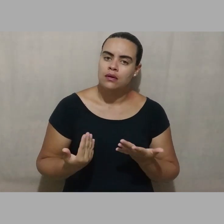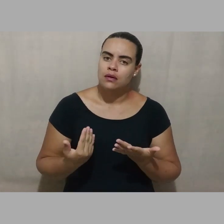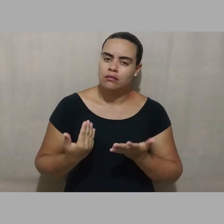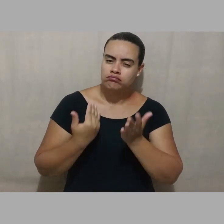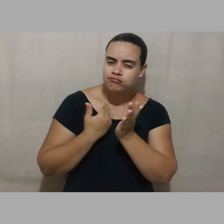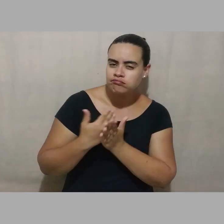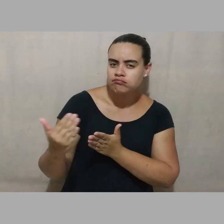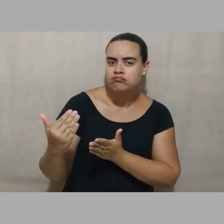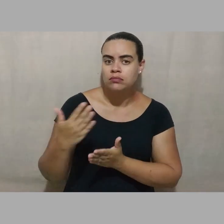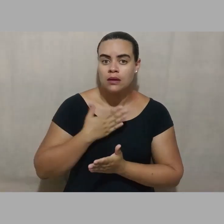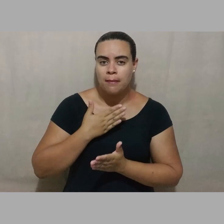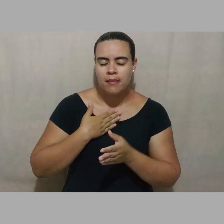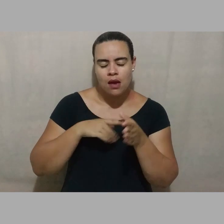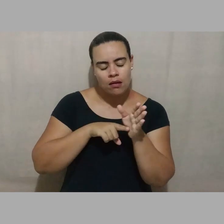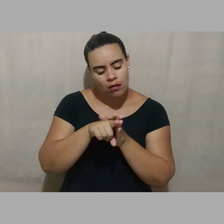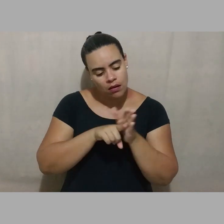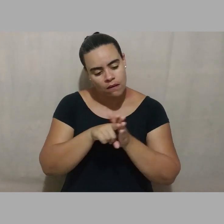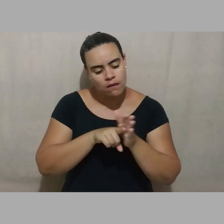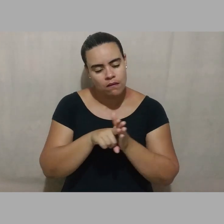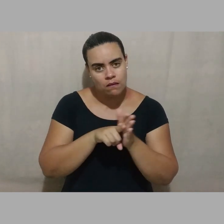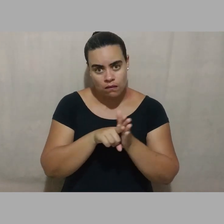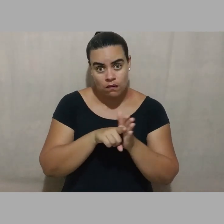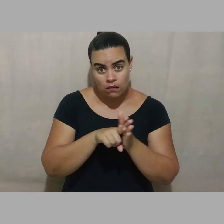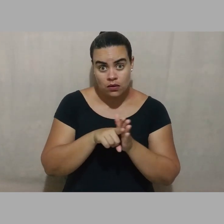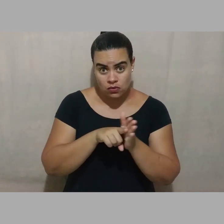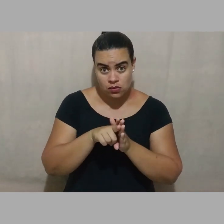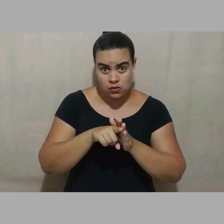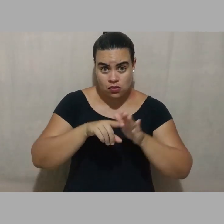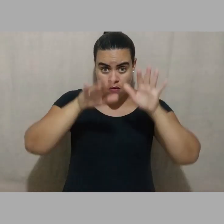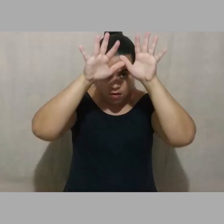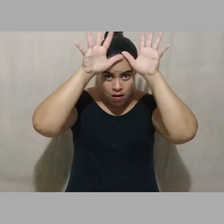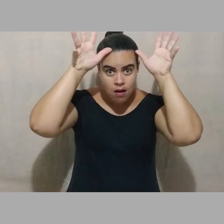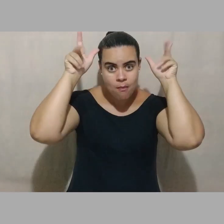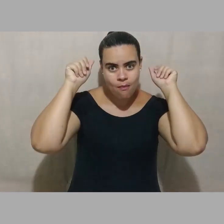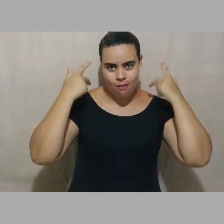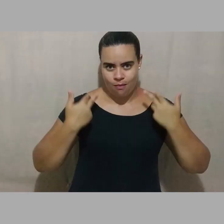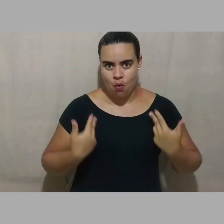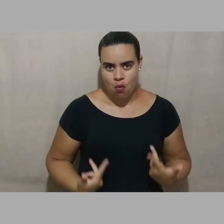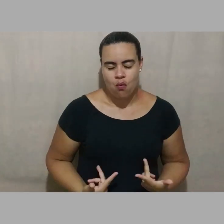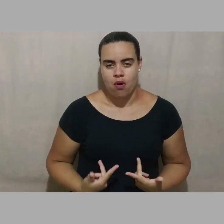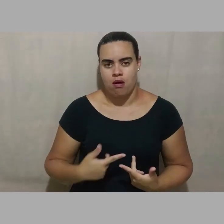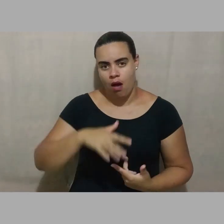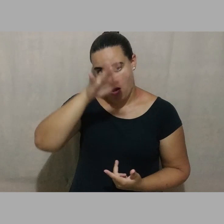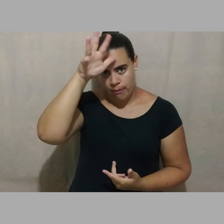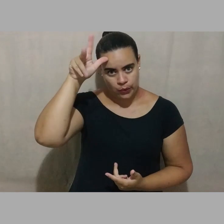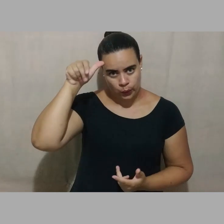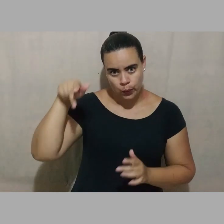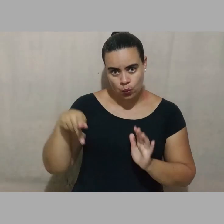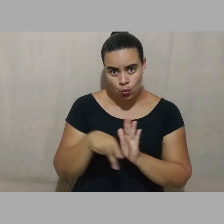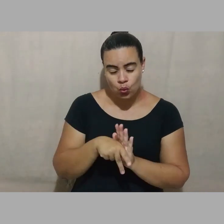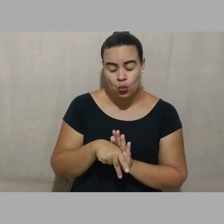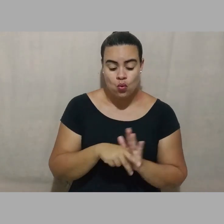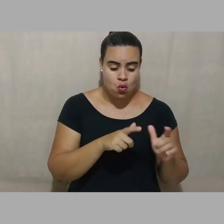enquanto disparadores da minha investigação cabocla amazônica, né? Esses